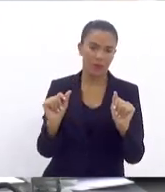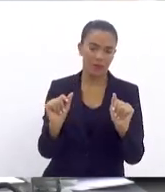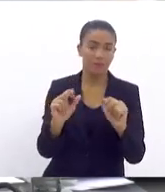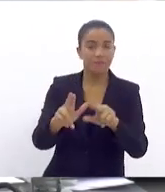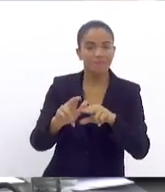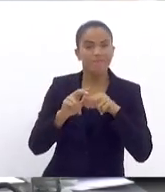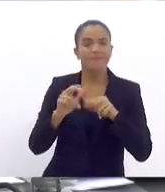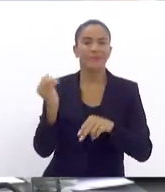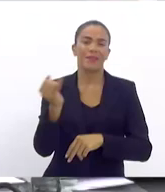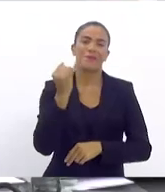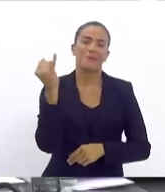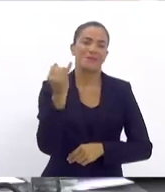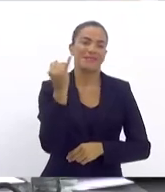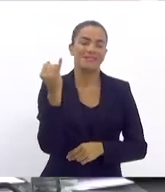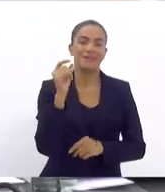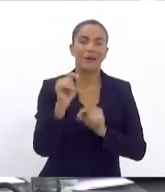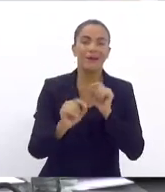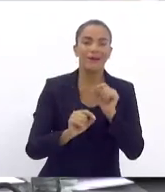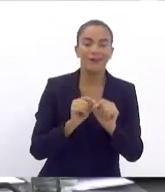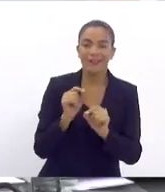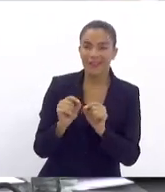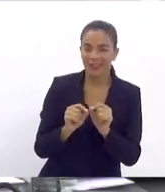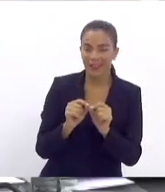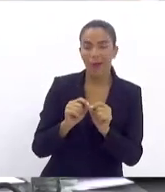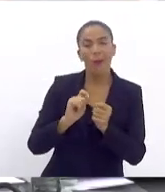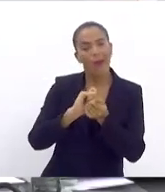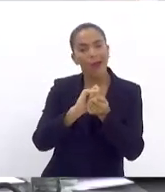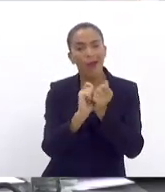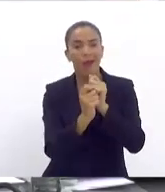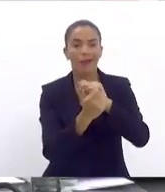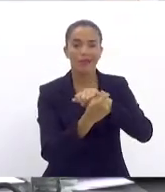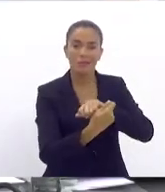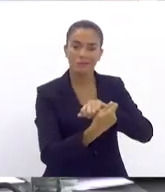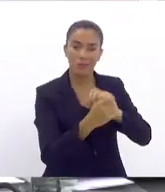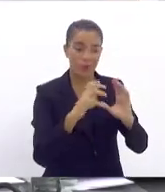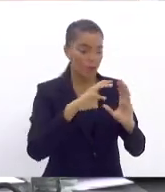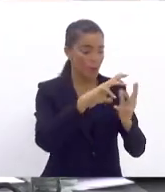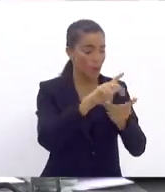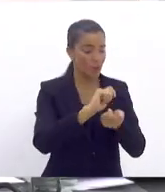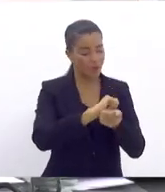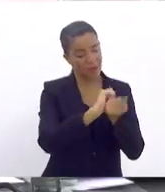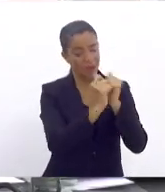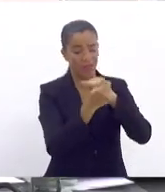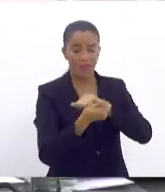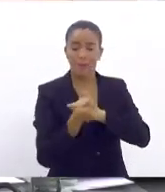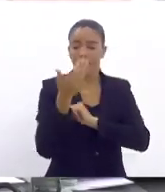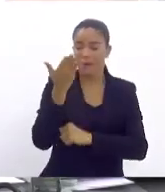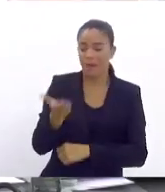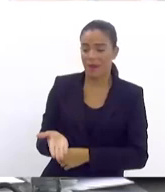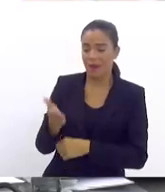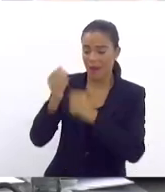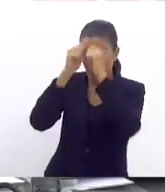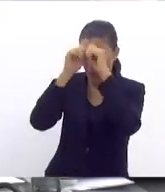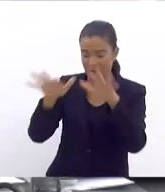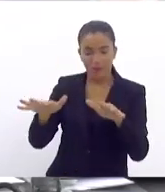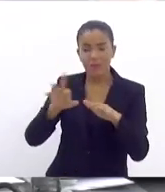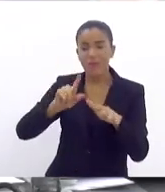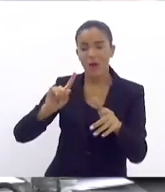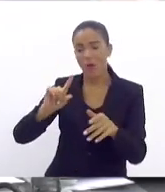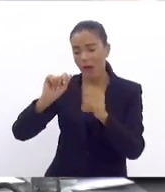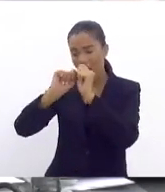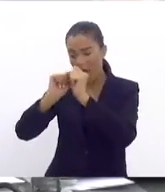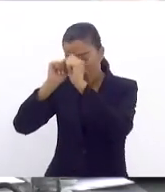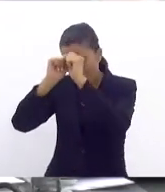isso a importância de se ter esta adaptação do mundo ao autismo e não do autismo para o